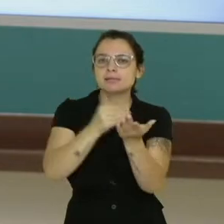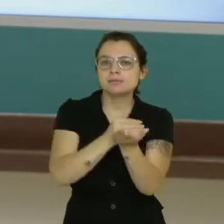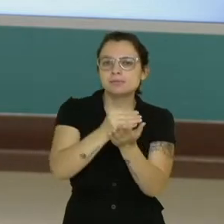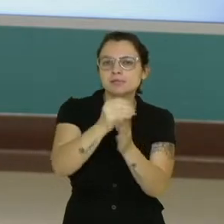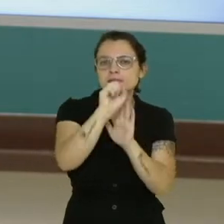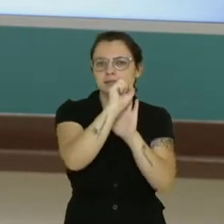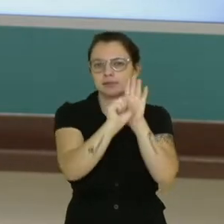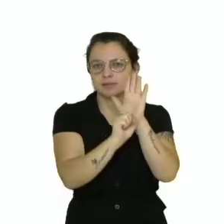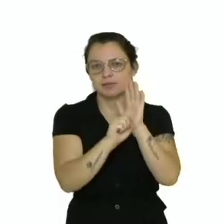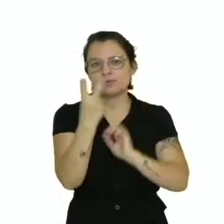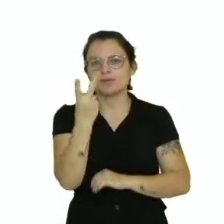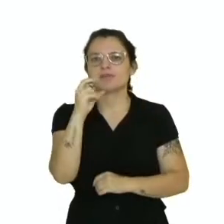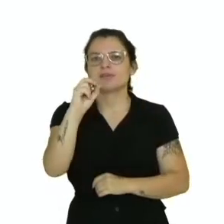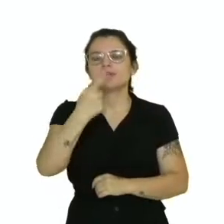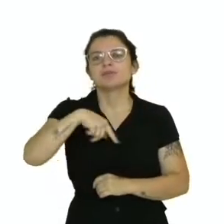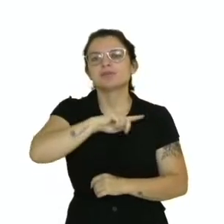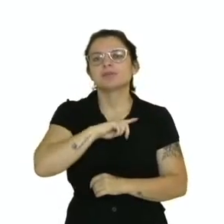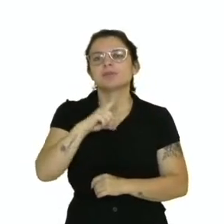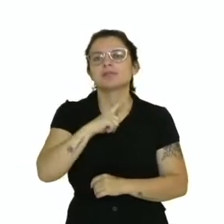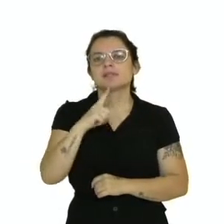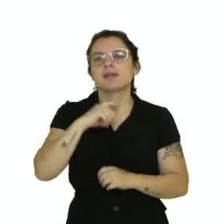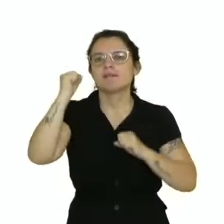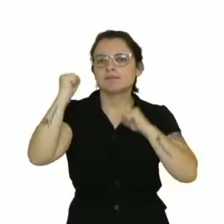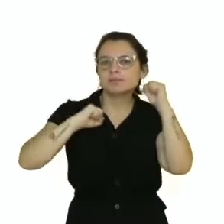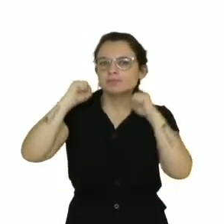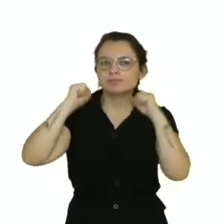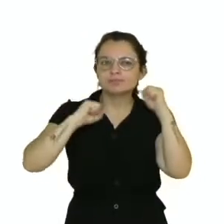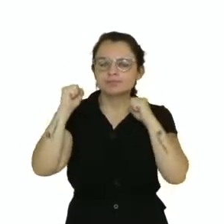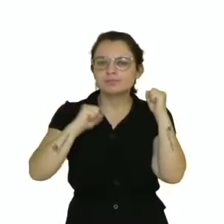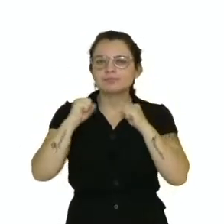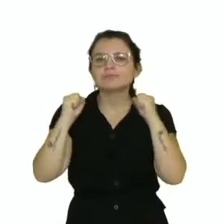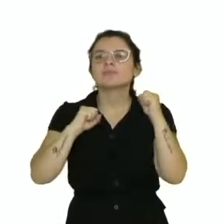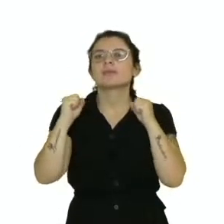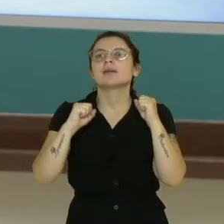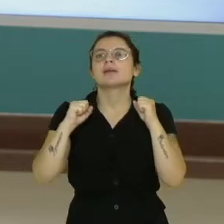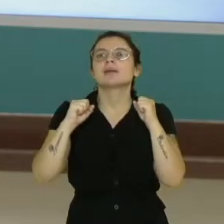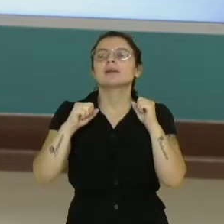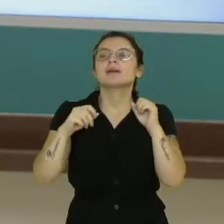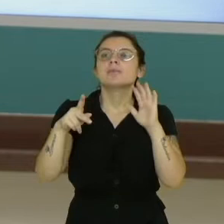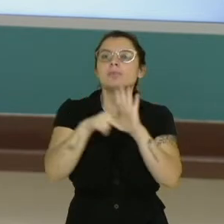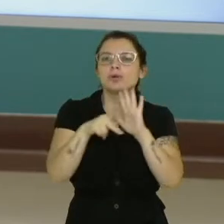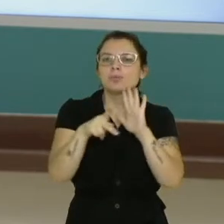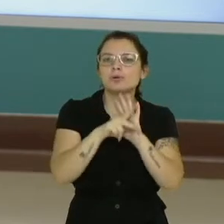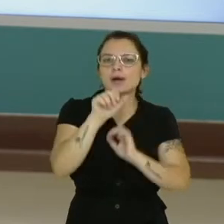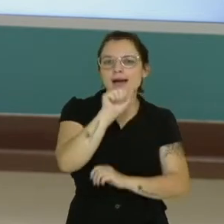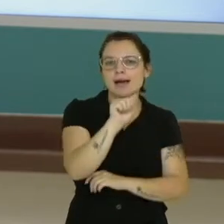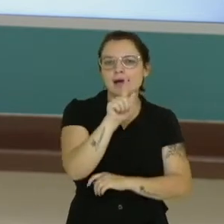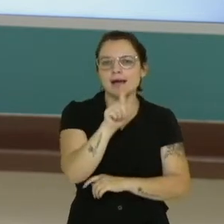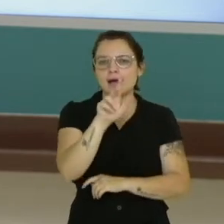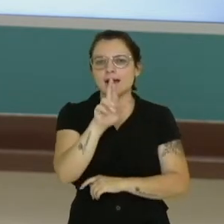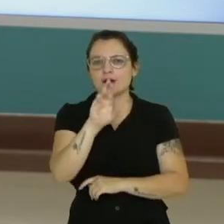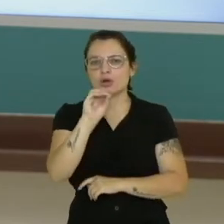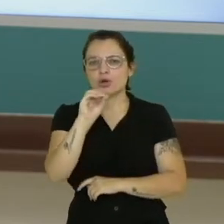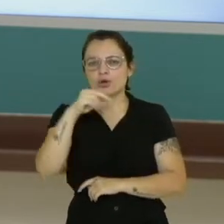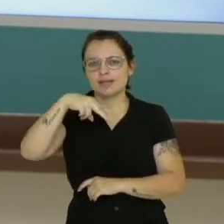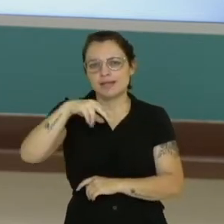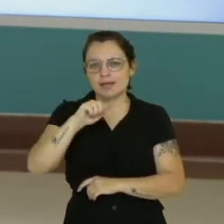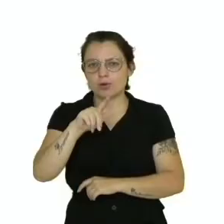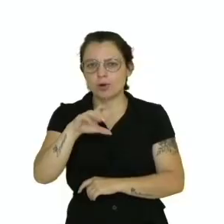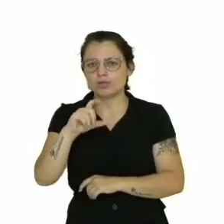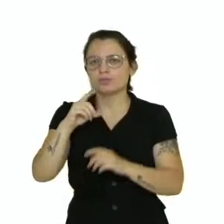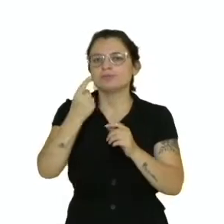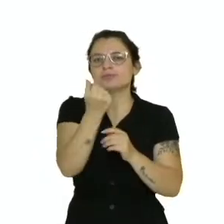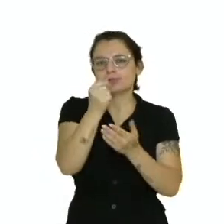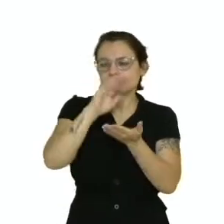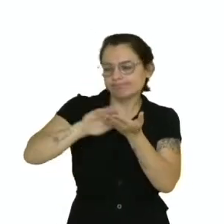início de uma industrialização. Tá? Isso aí vai ser financiado ainda pelo agronegócio, vai ser financiado pelo café. Então a economia brasileira